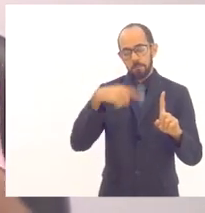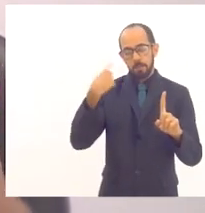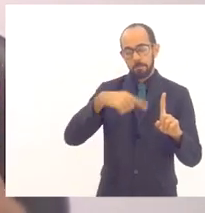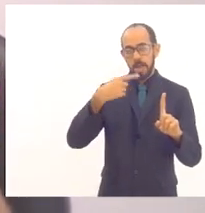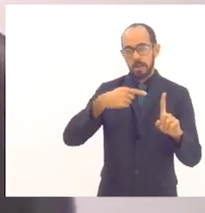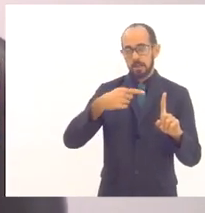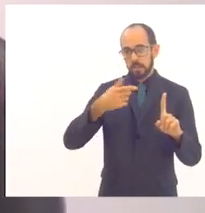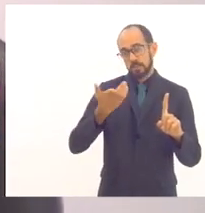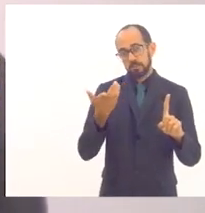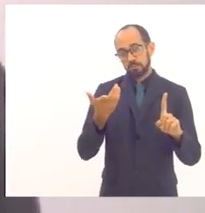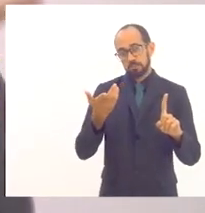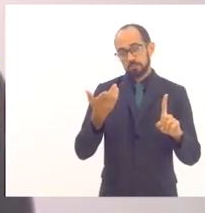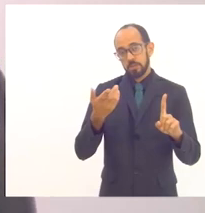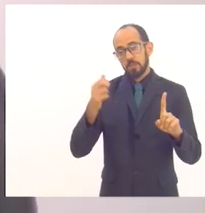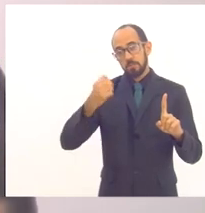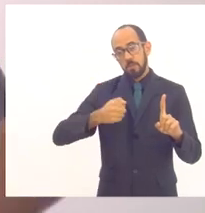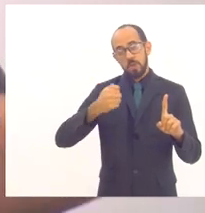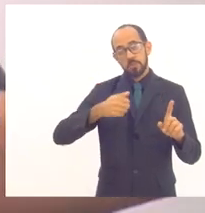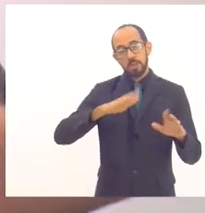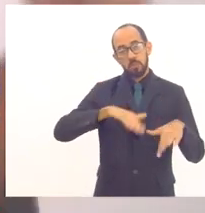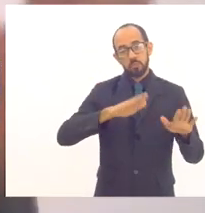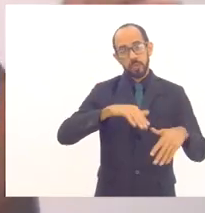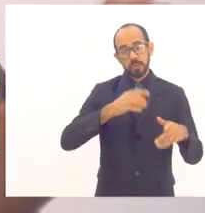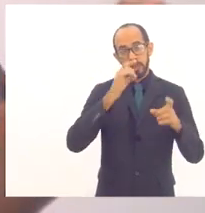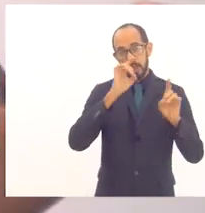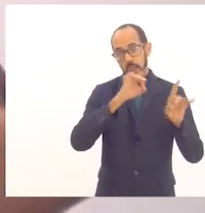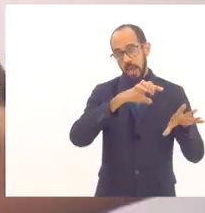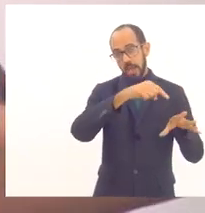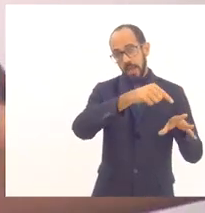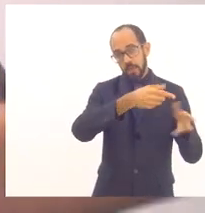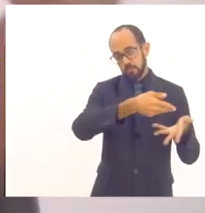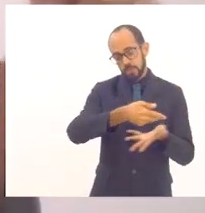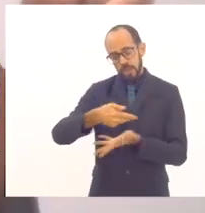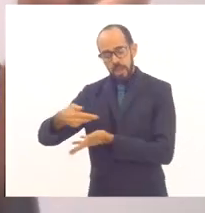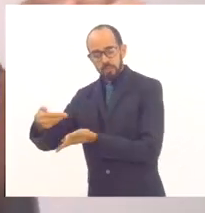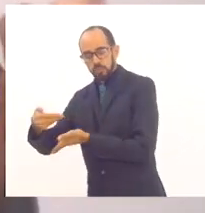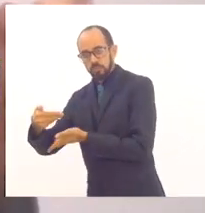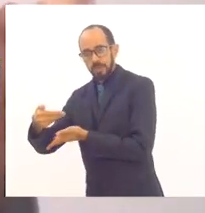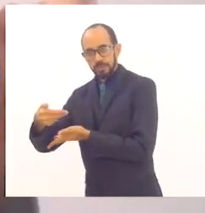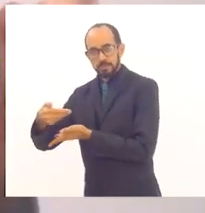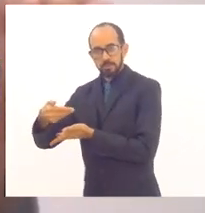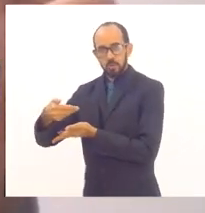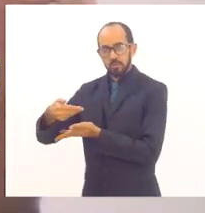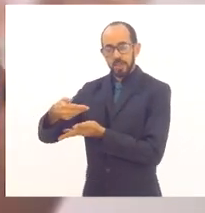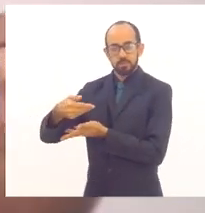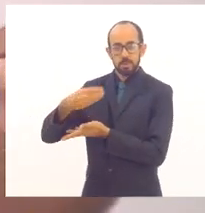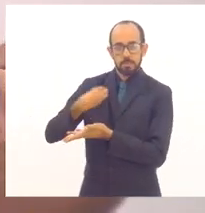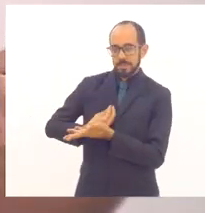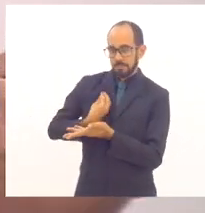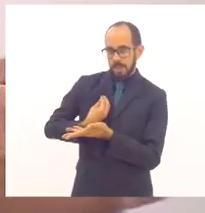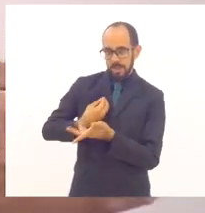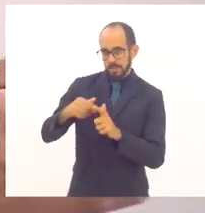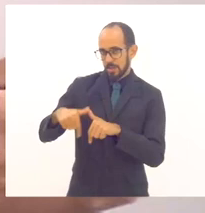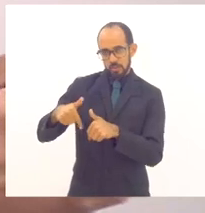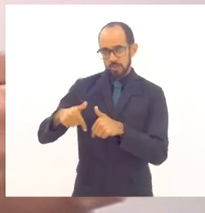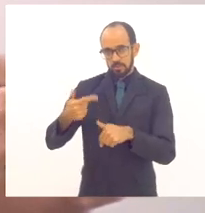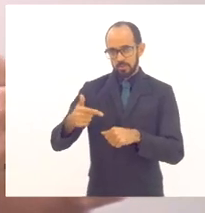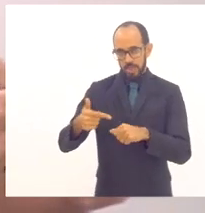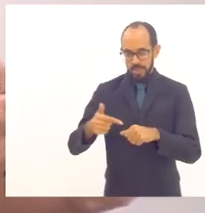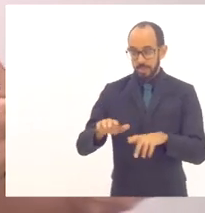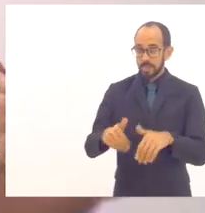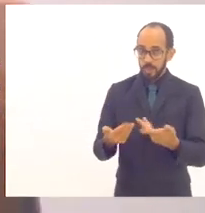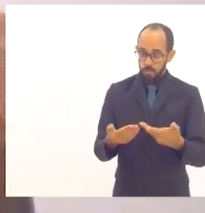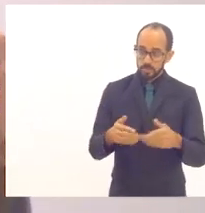Ele pode deixar de ser convidado pelos demais para participar das ações. No final das contas, ao invés de estar fortalecendo a